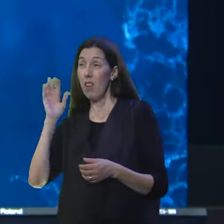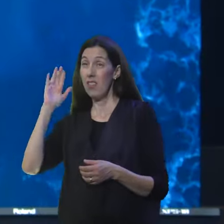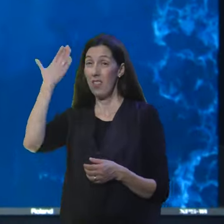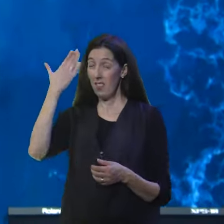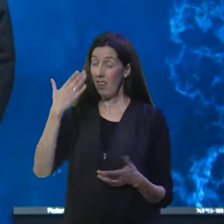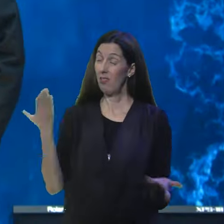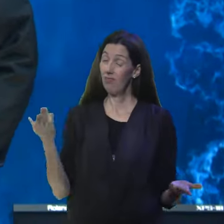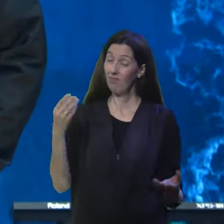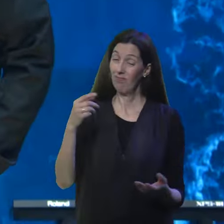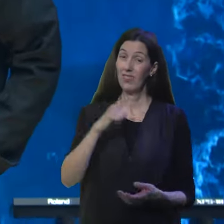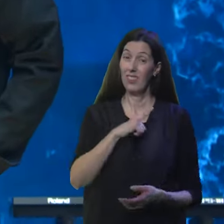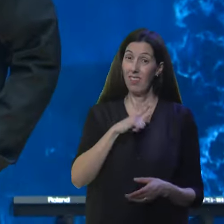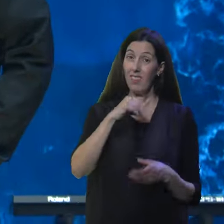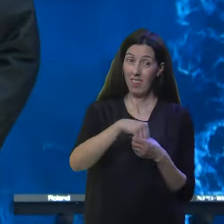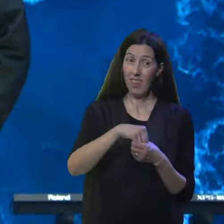legal?